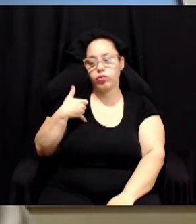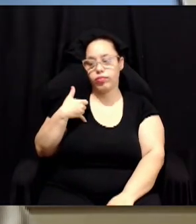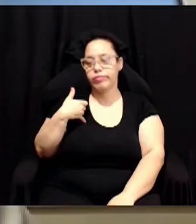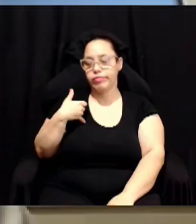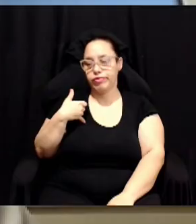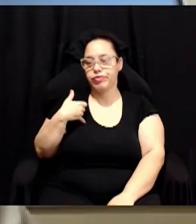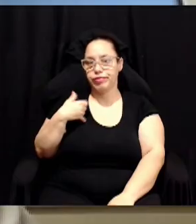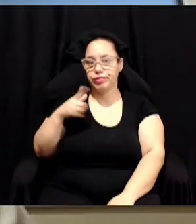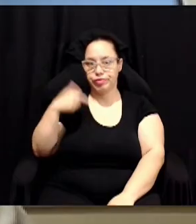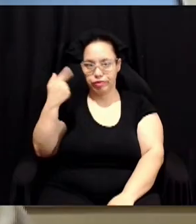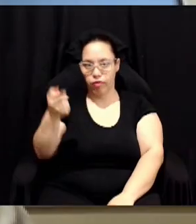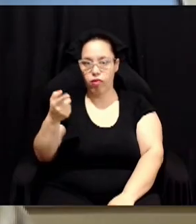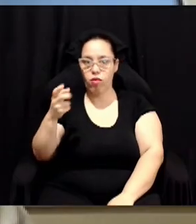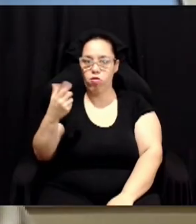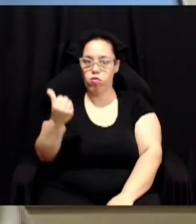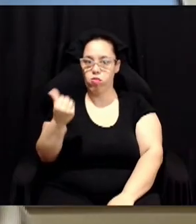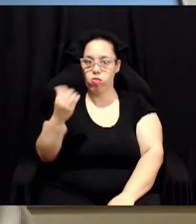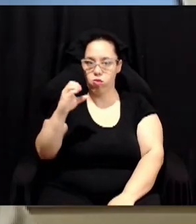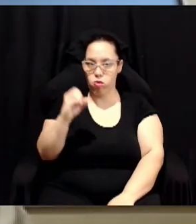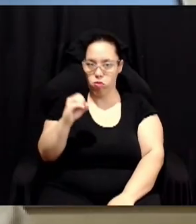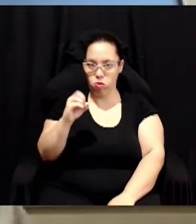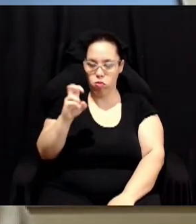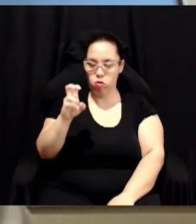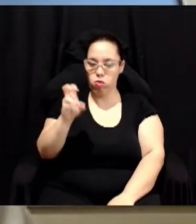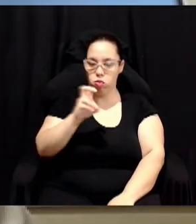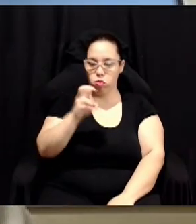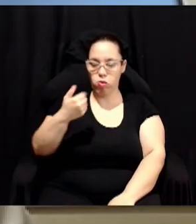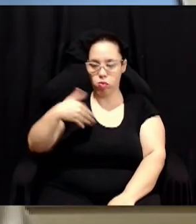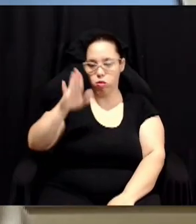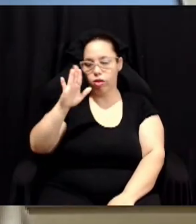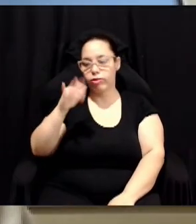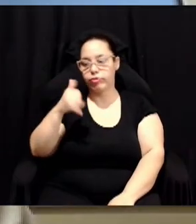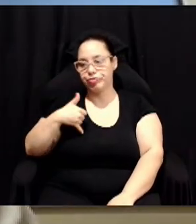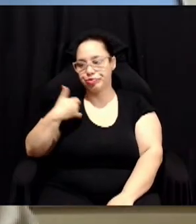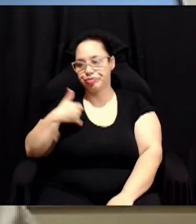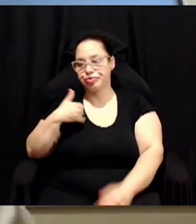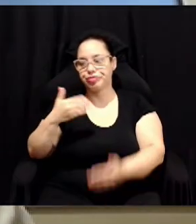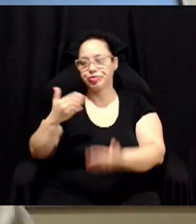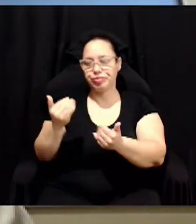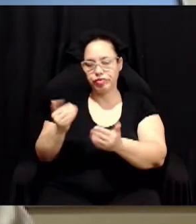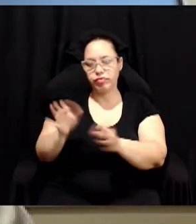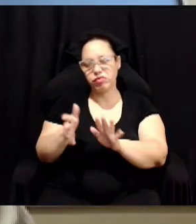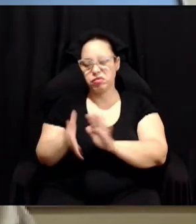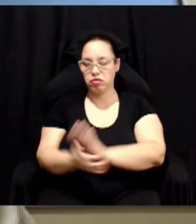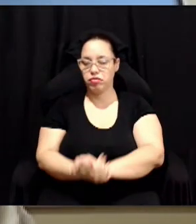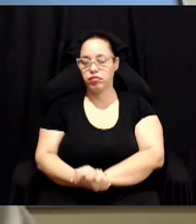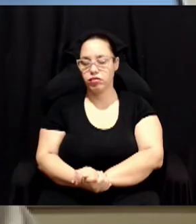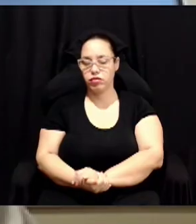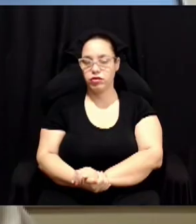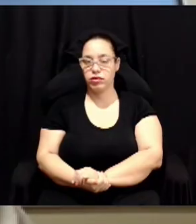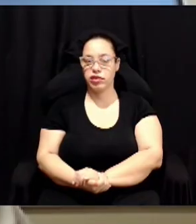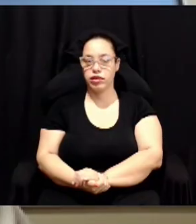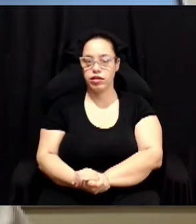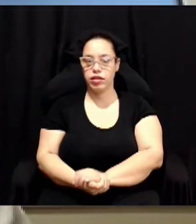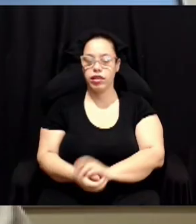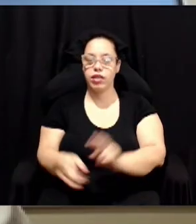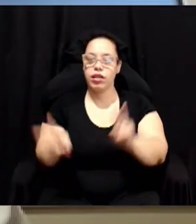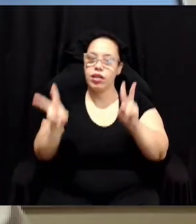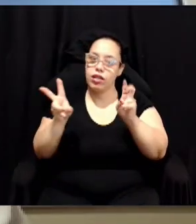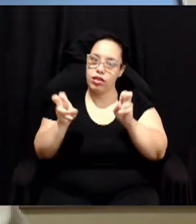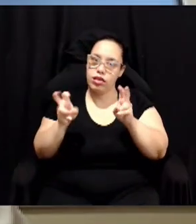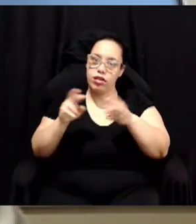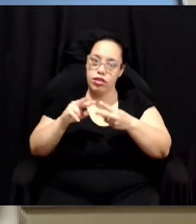dos 60, depois dos 55, aí nas pessoas jovens. Existe um tipo de Parkinson